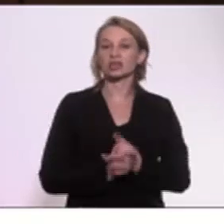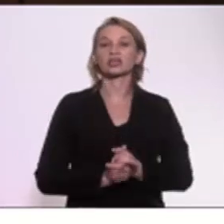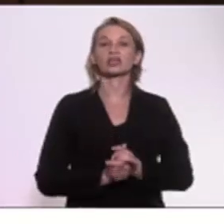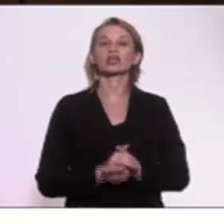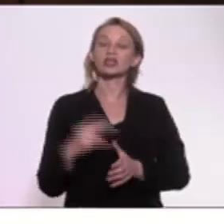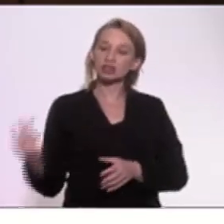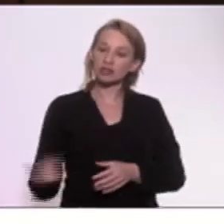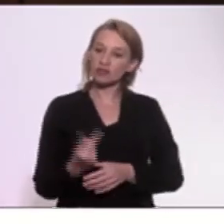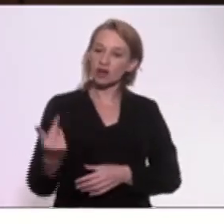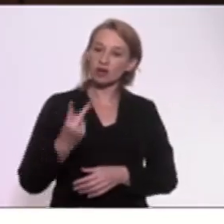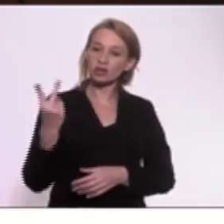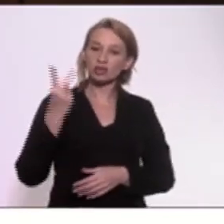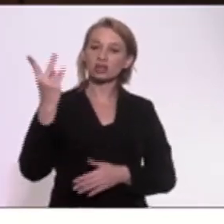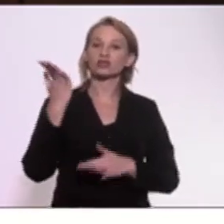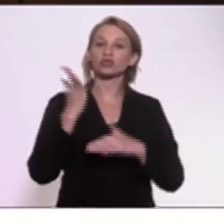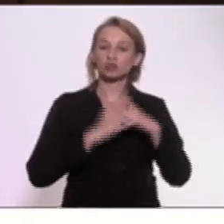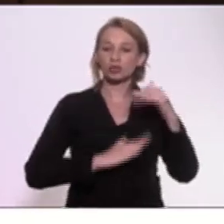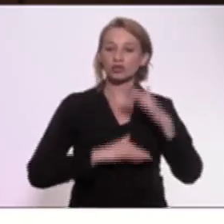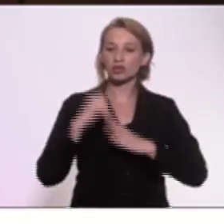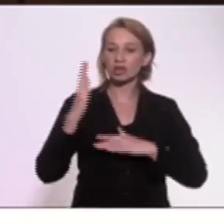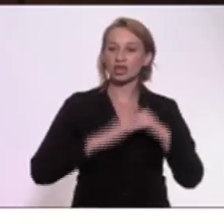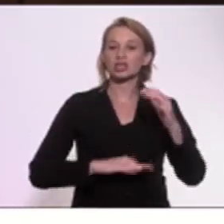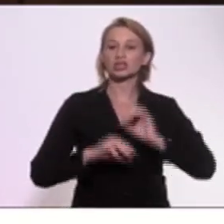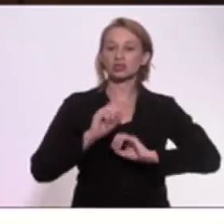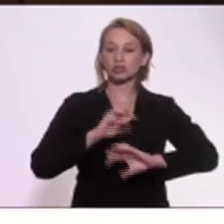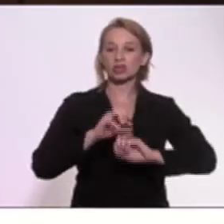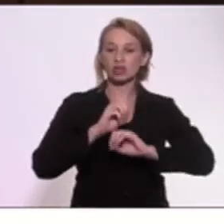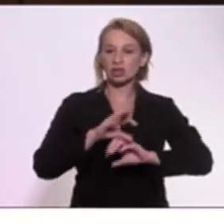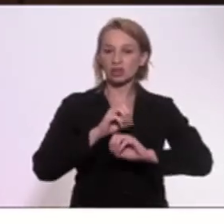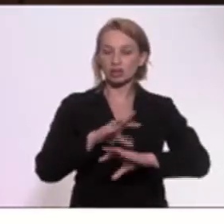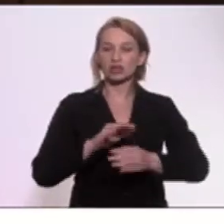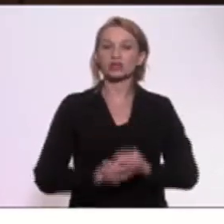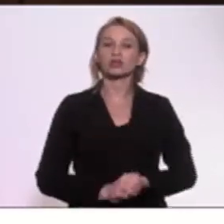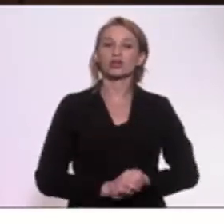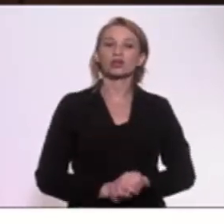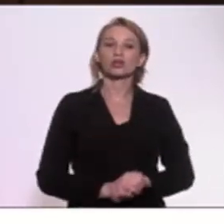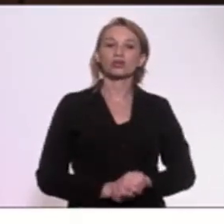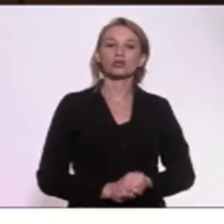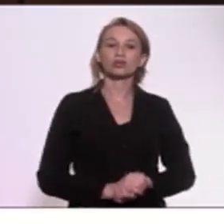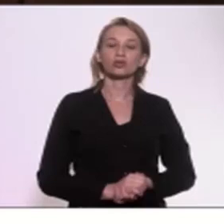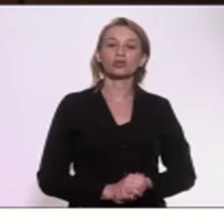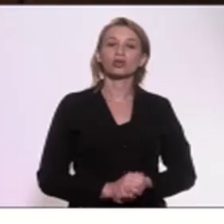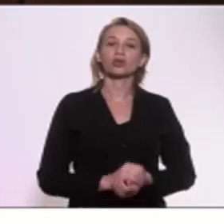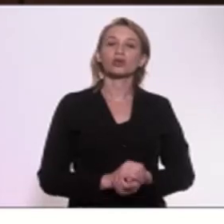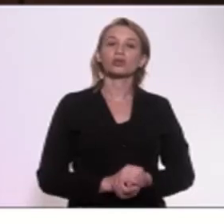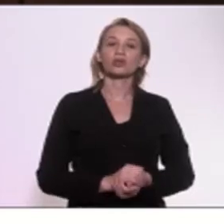da valorização dos profissionais de educação como ferramentas